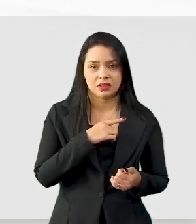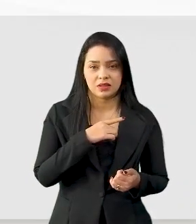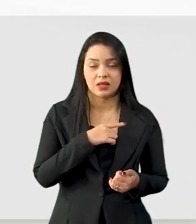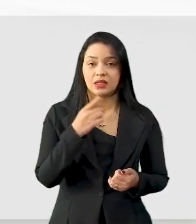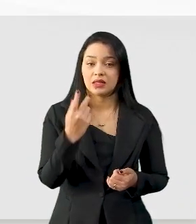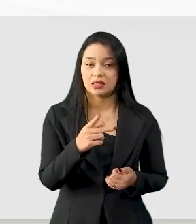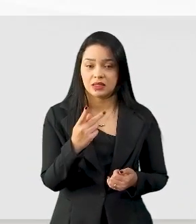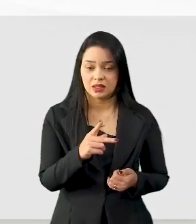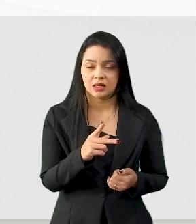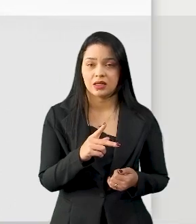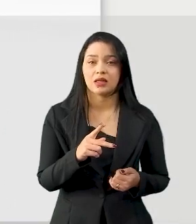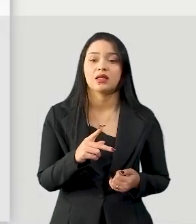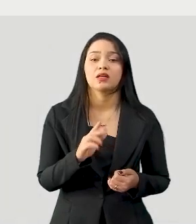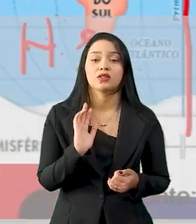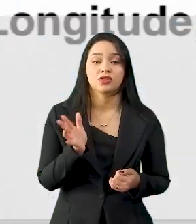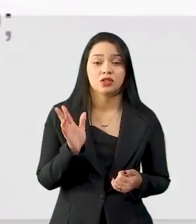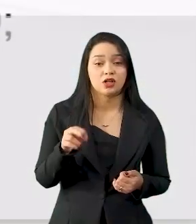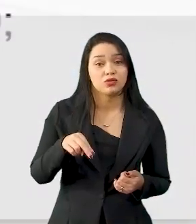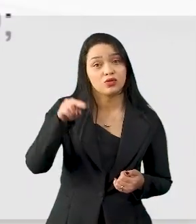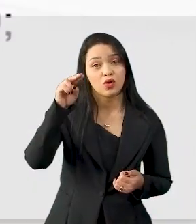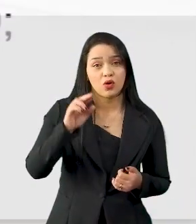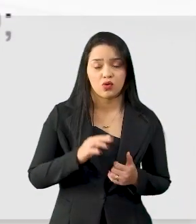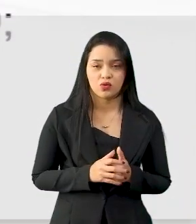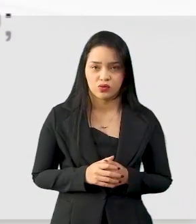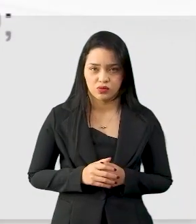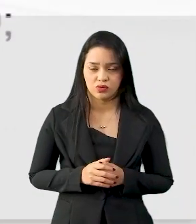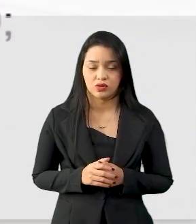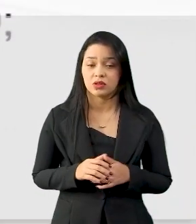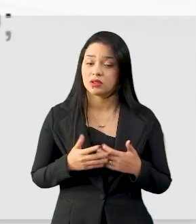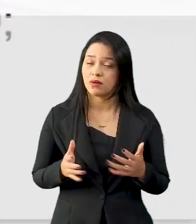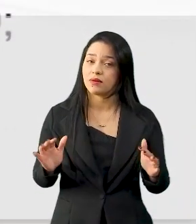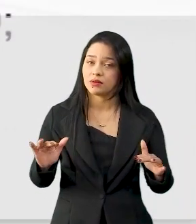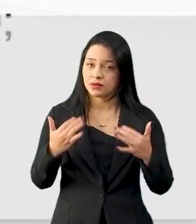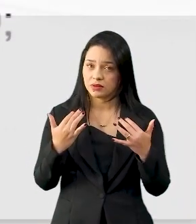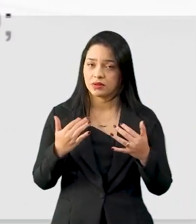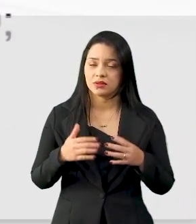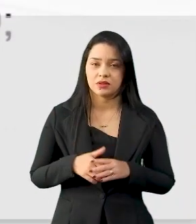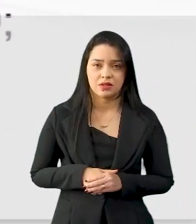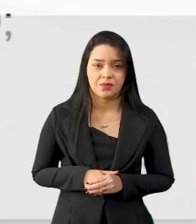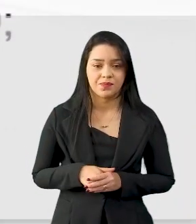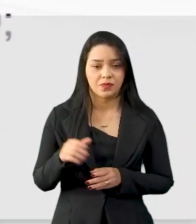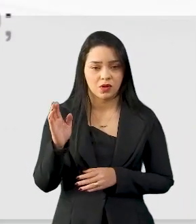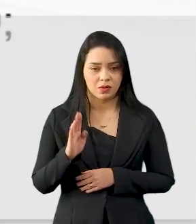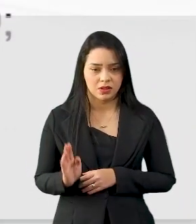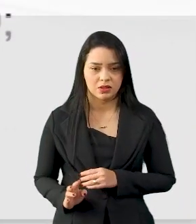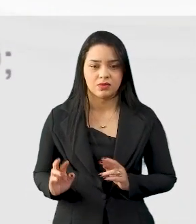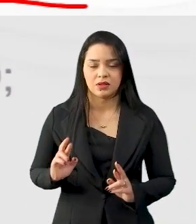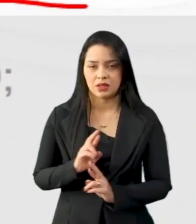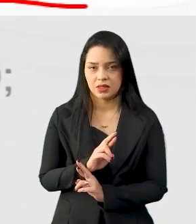dele situada já no hemisfério norte, tá bom? Então, muita atenção. O Brasil, em relação à latitude, ele